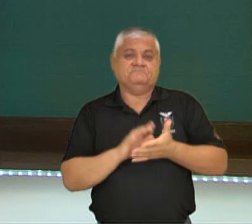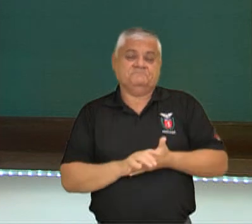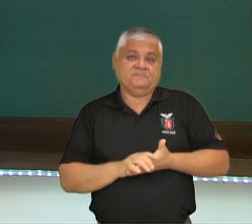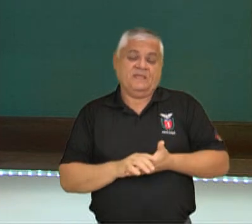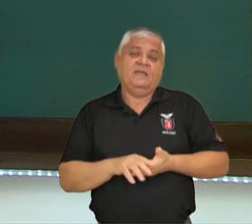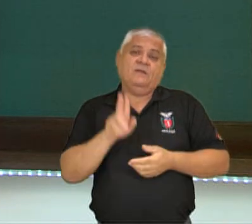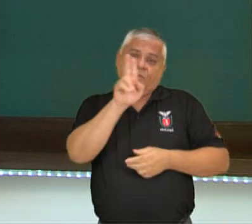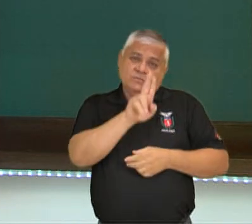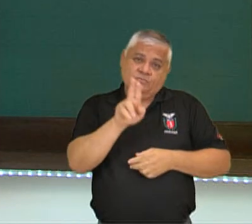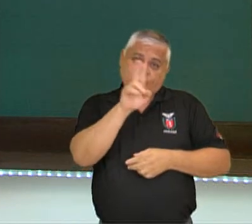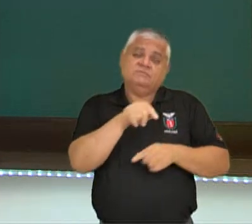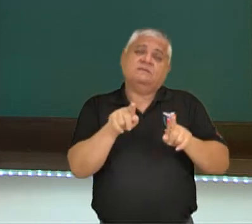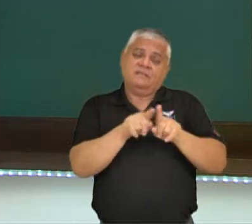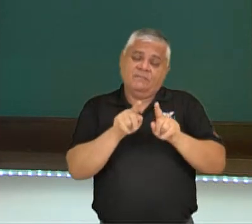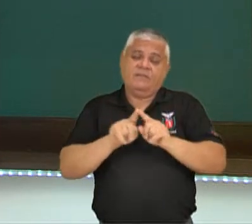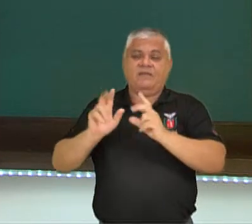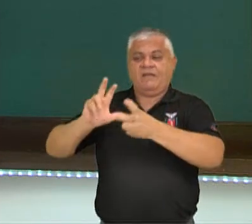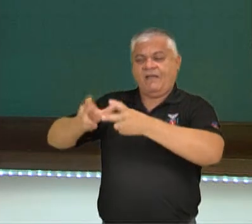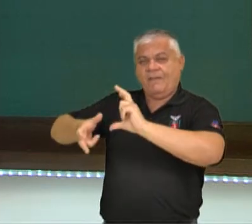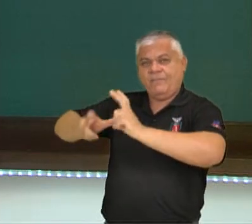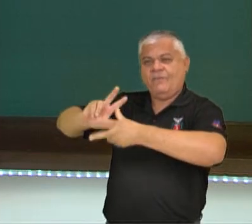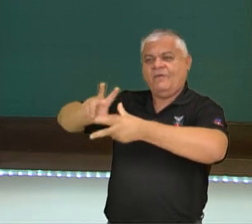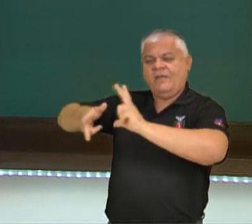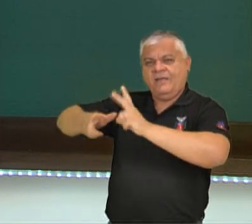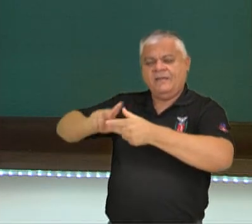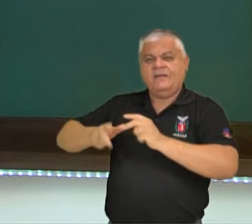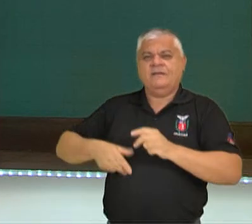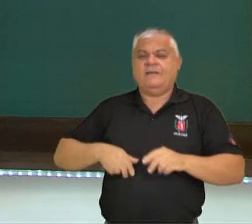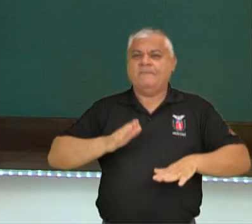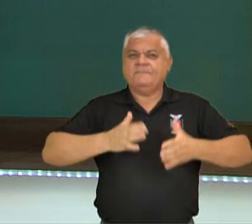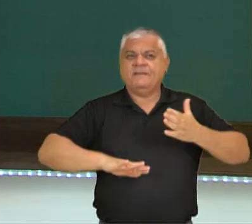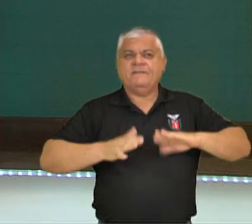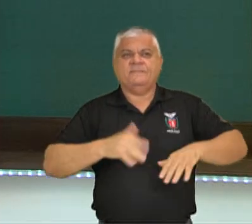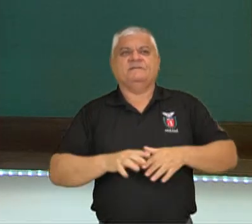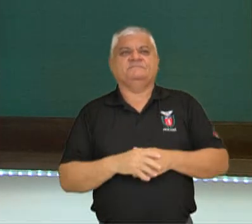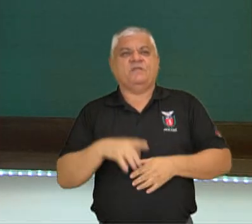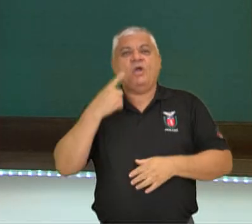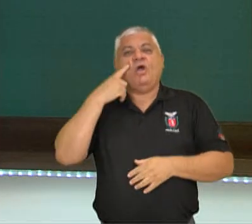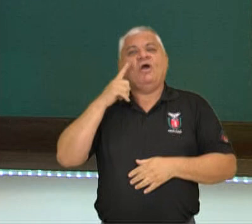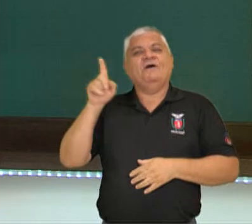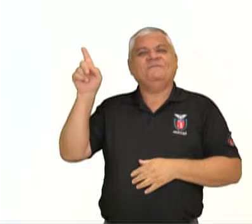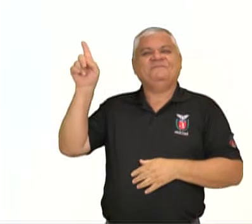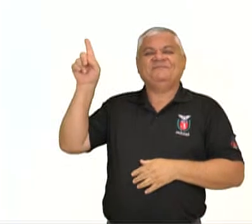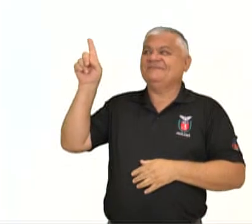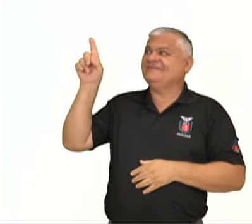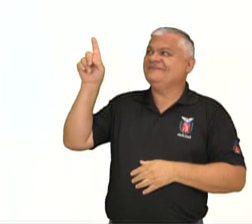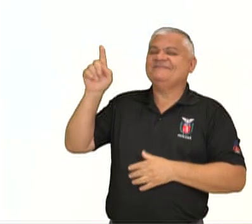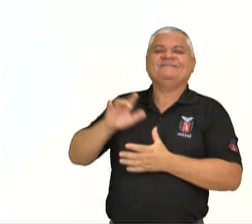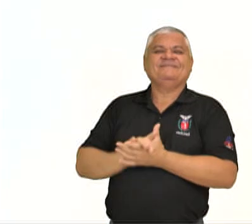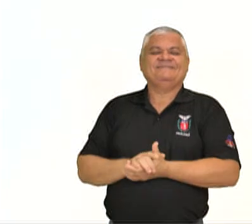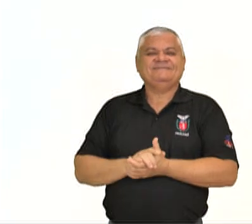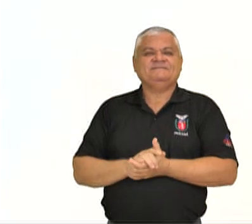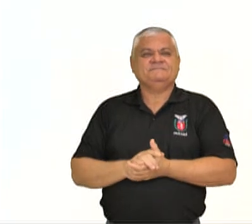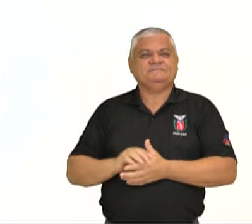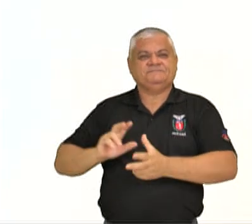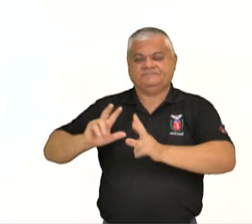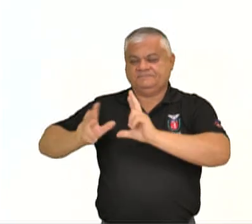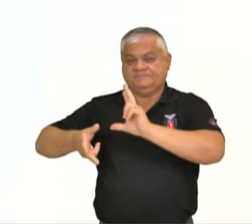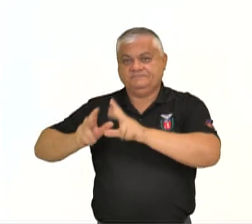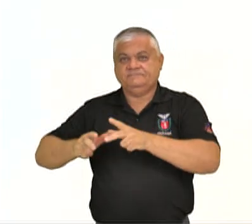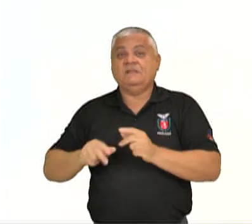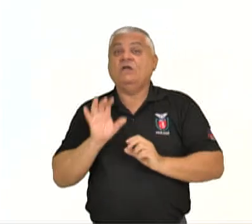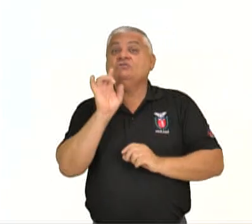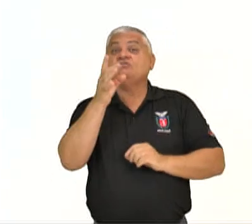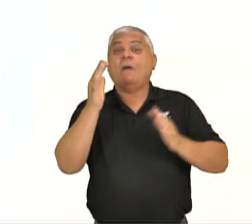é usado na nossa capoeira, faz a marcação da capoeira. Olha só, na capoeira ele é tocado só